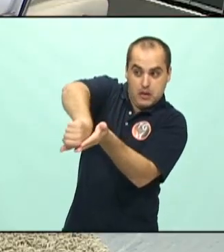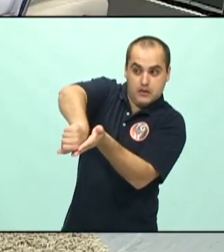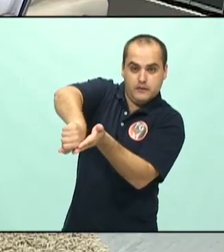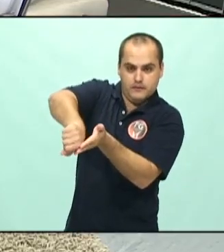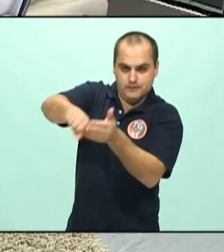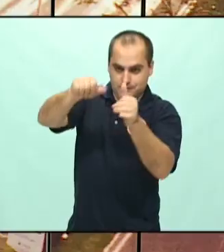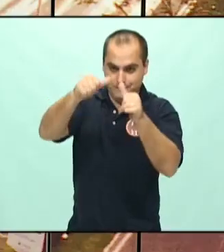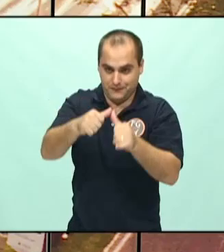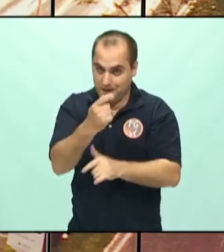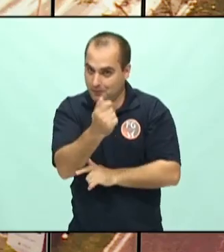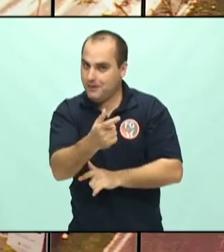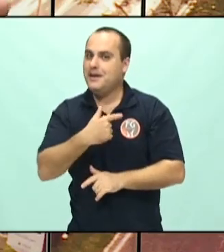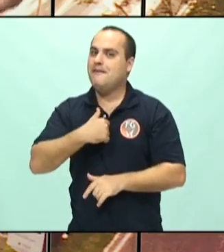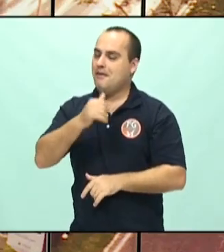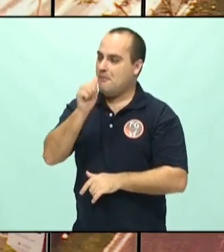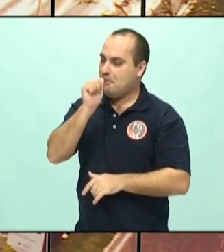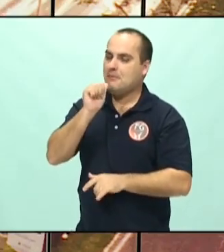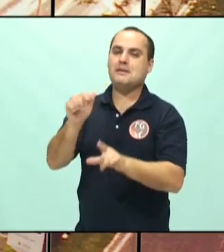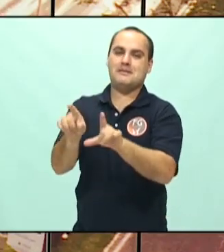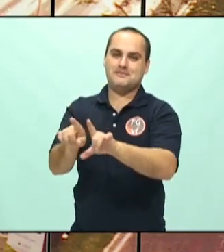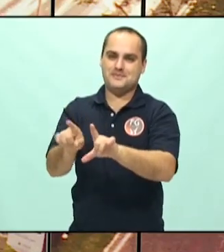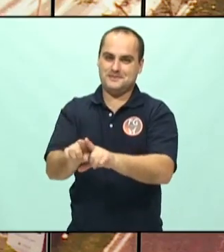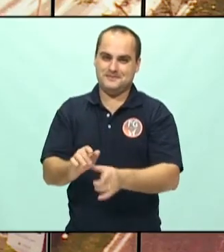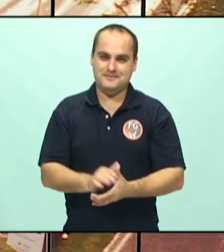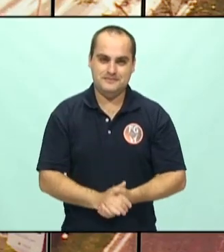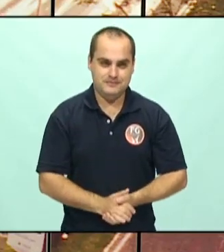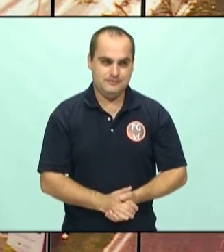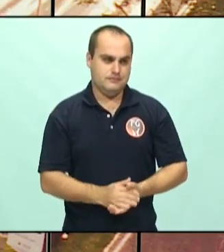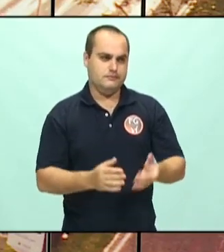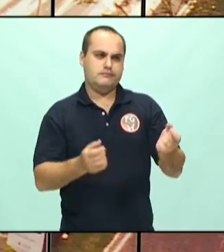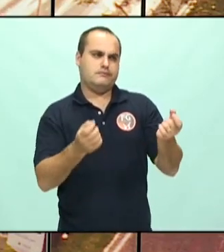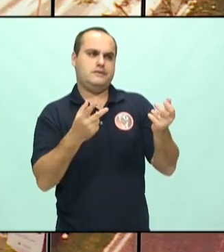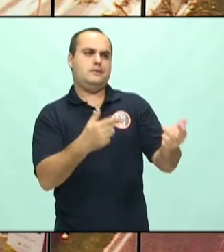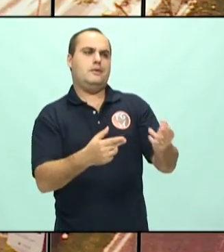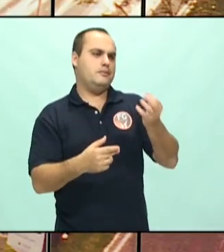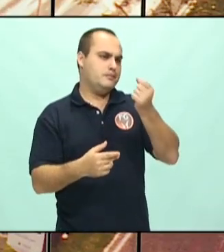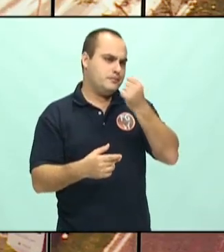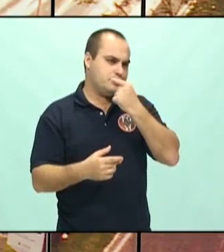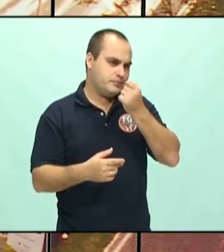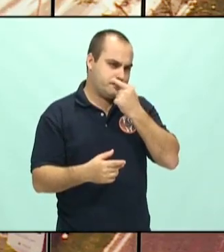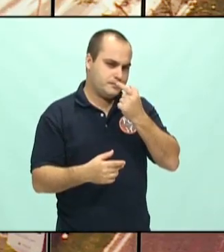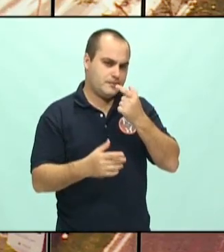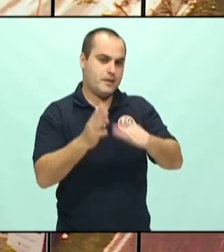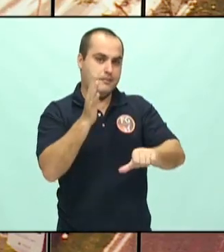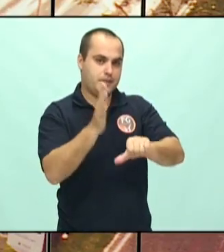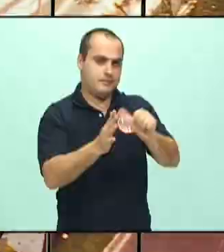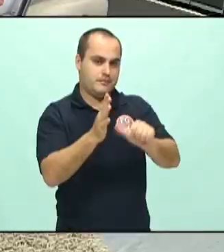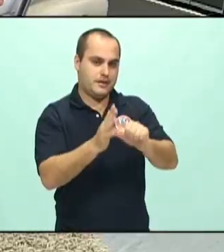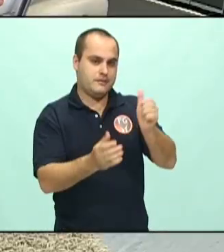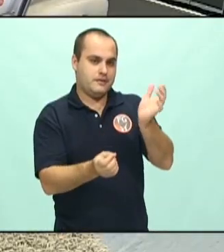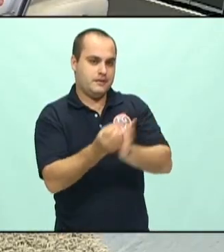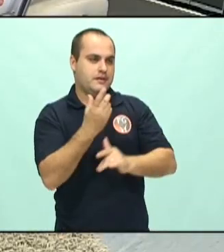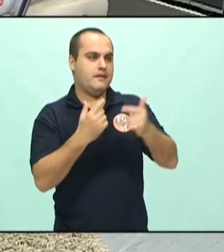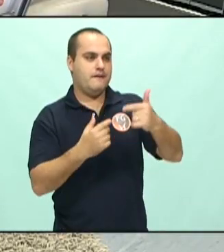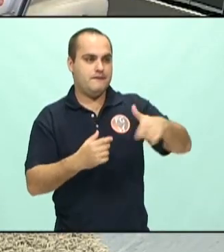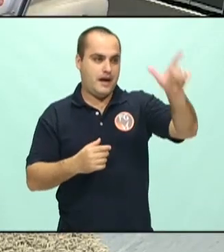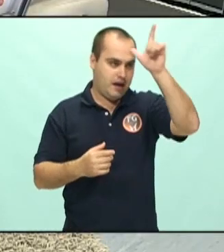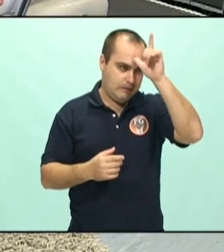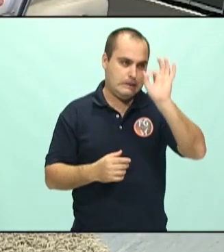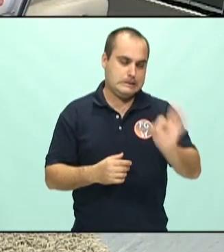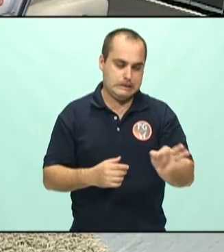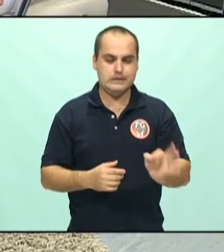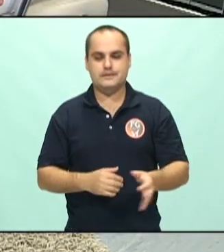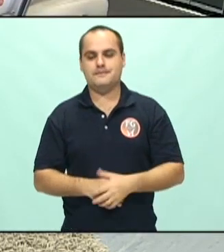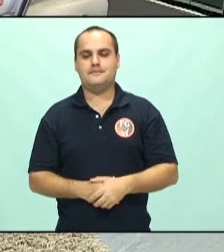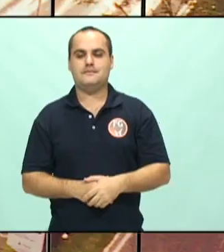a mesma coisa que os remédios primeiro ela depois aqui no brasil e nós fazemos primeiro é que mandam na alemanha a série é